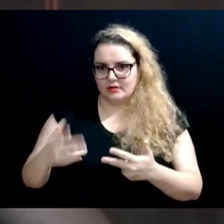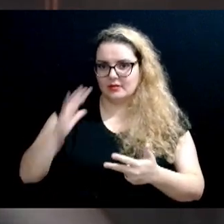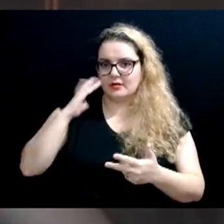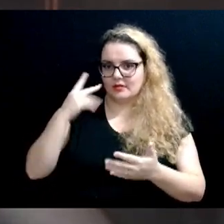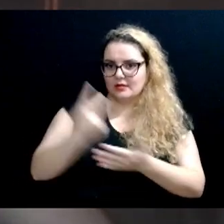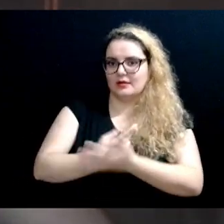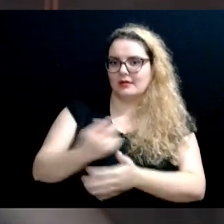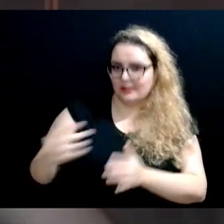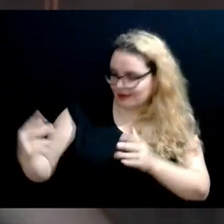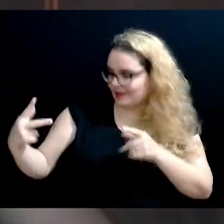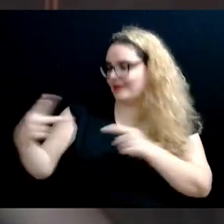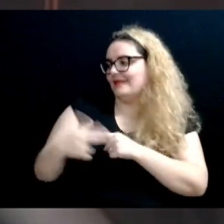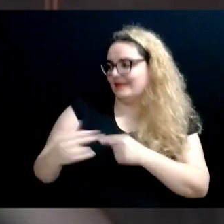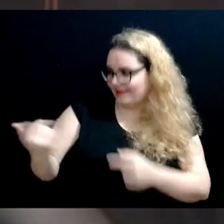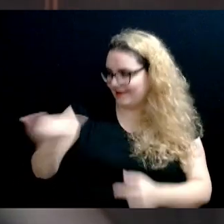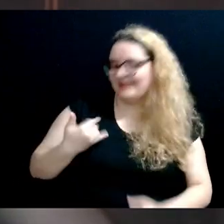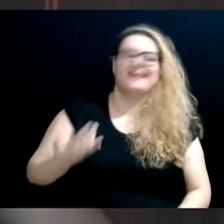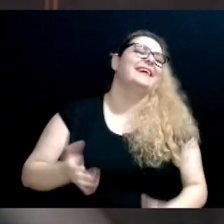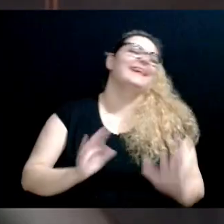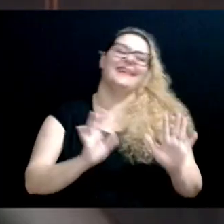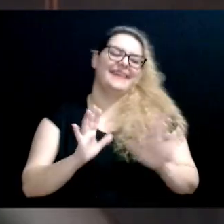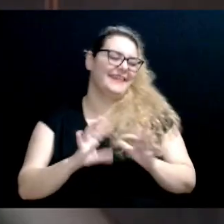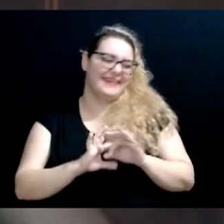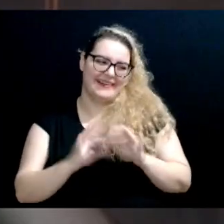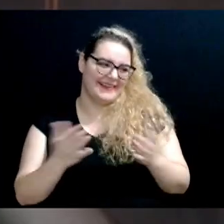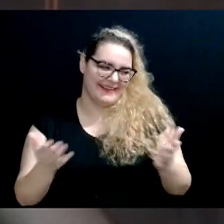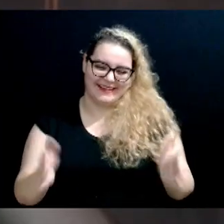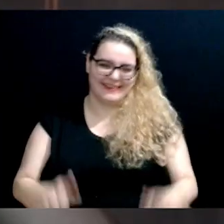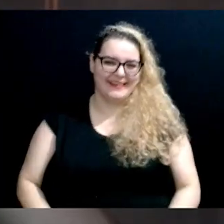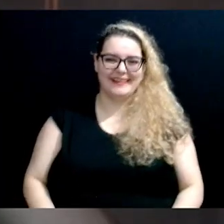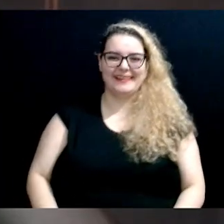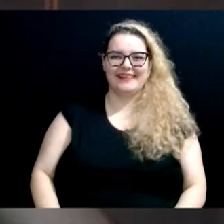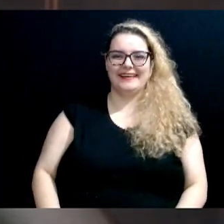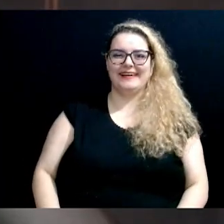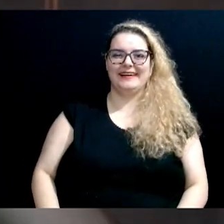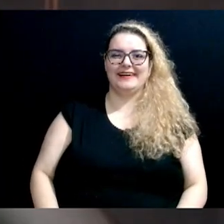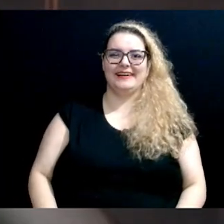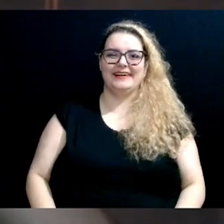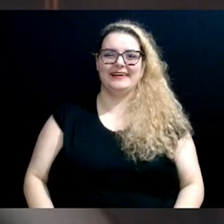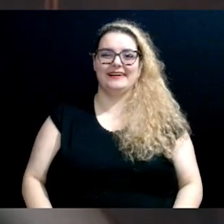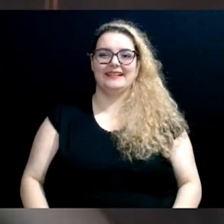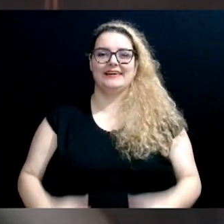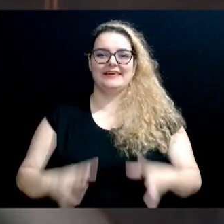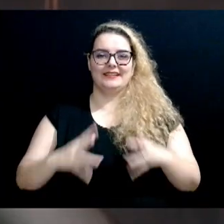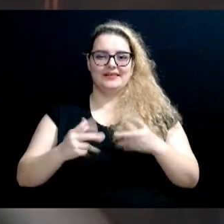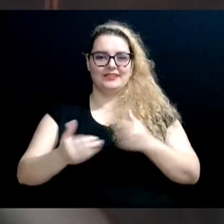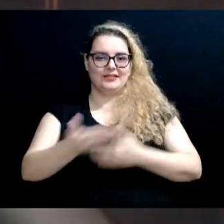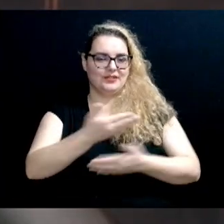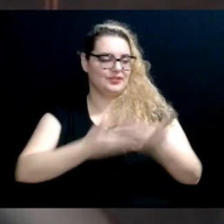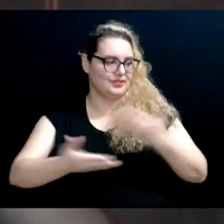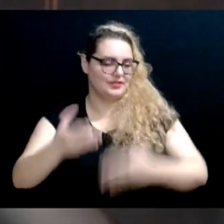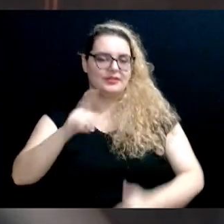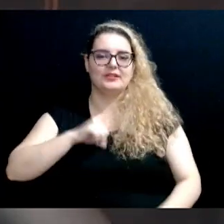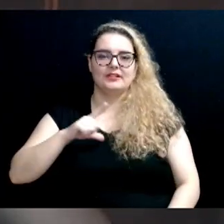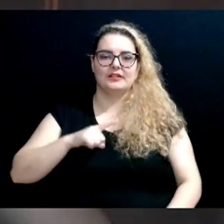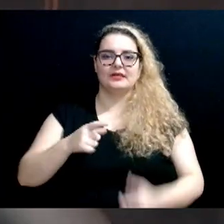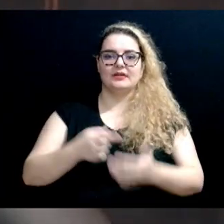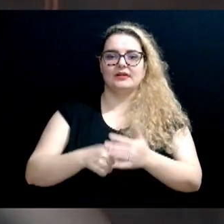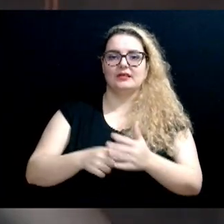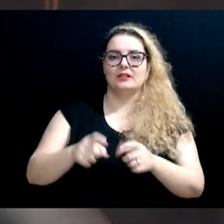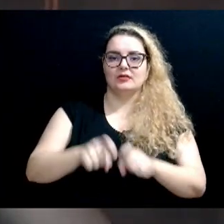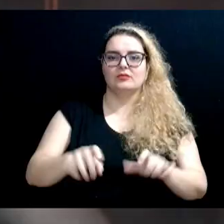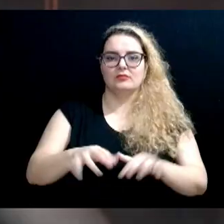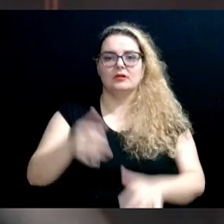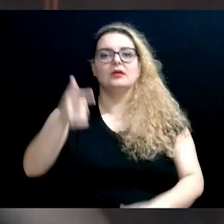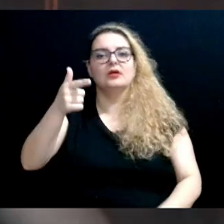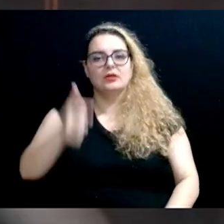corte, hein? Fica à vontade, Soraya, pelo amor de Deus. Toda a interação que a gente tem com a máquina, ela continua